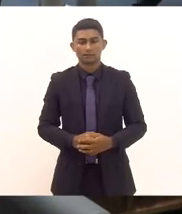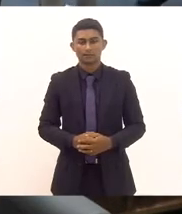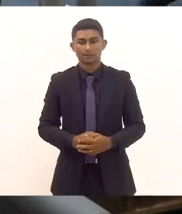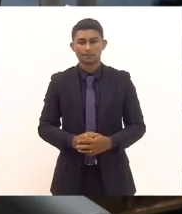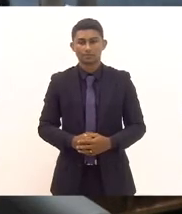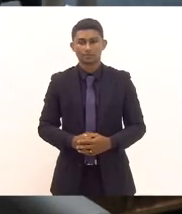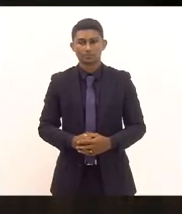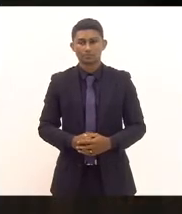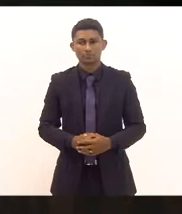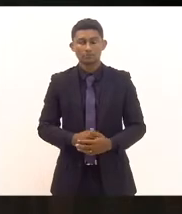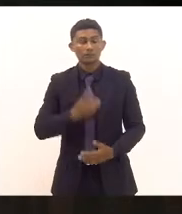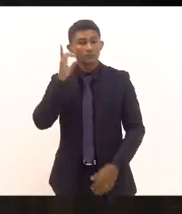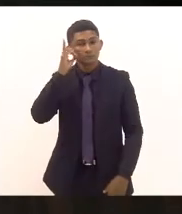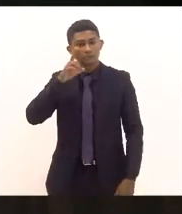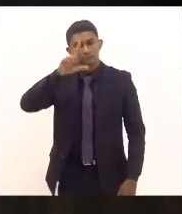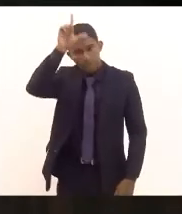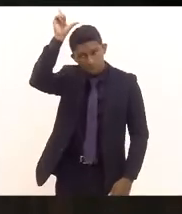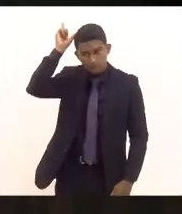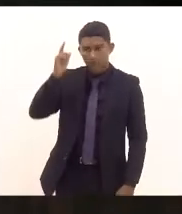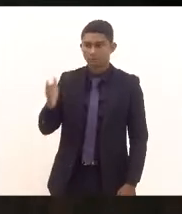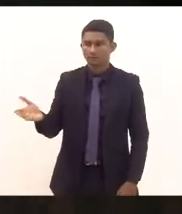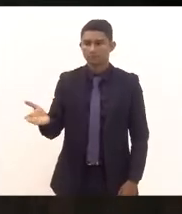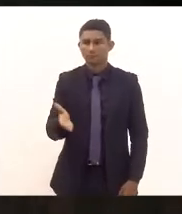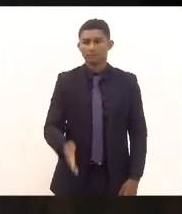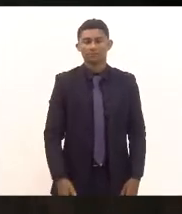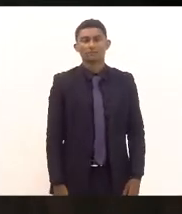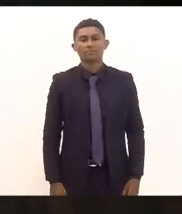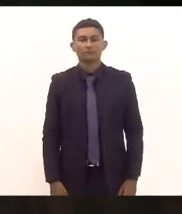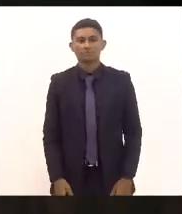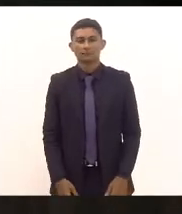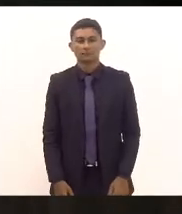o Deputado Luiz Paulo II